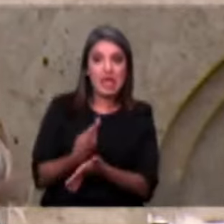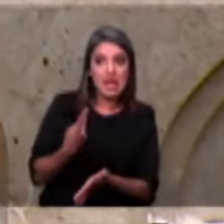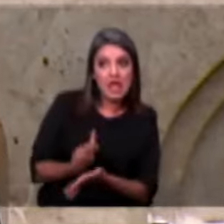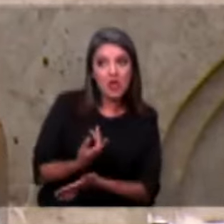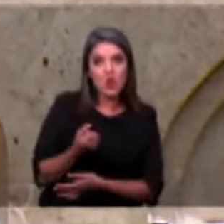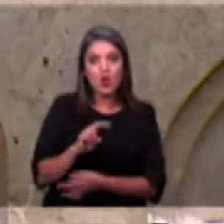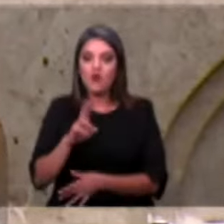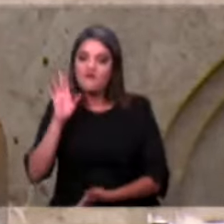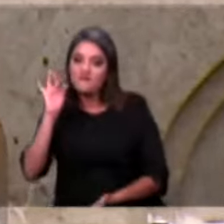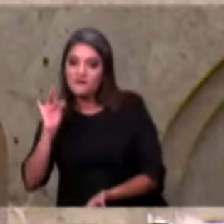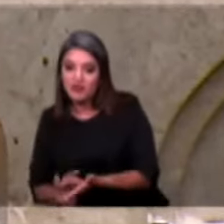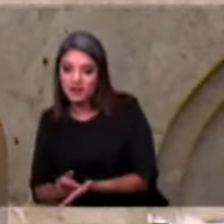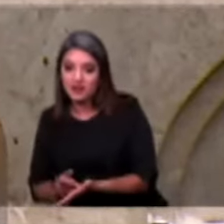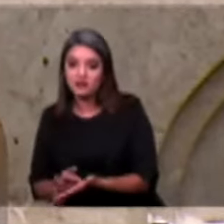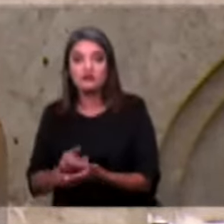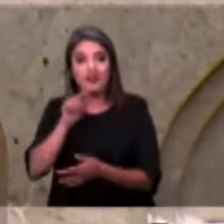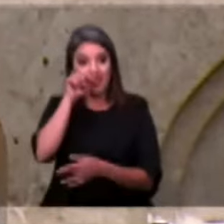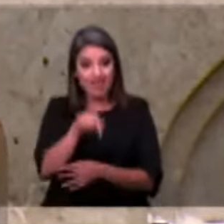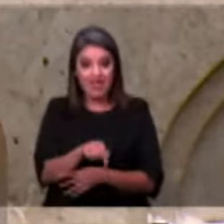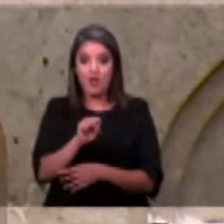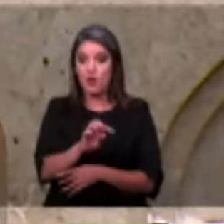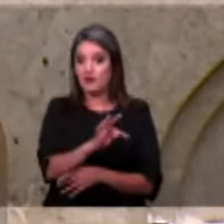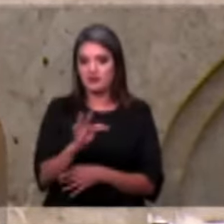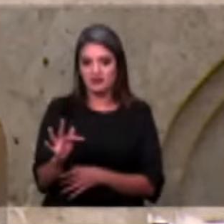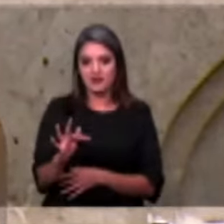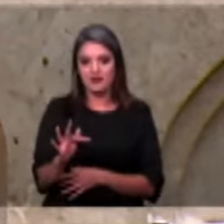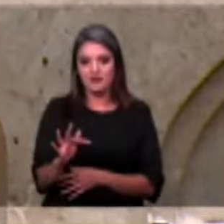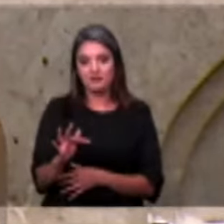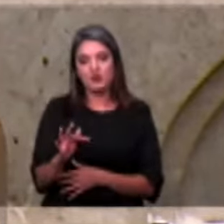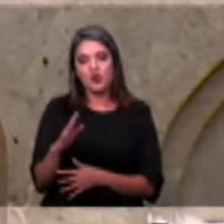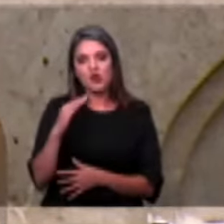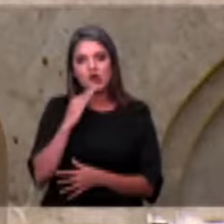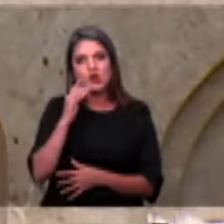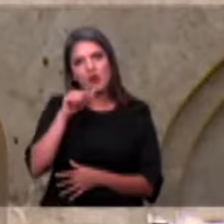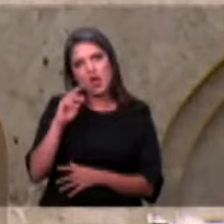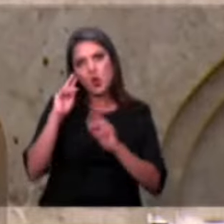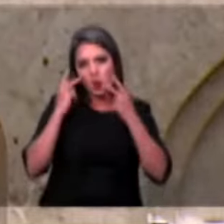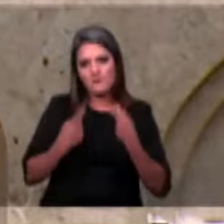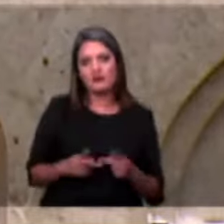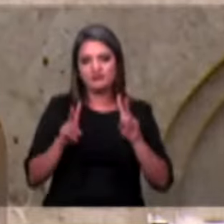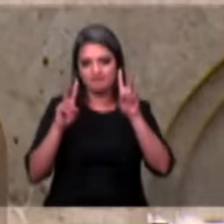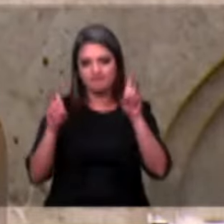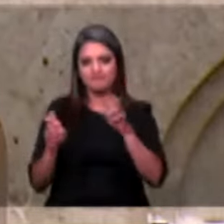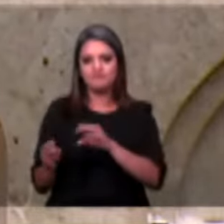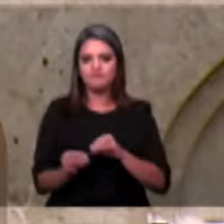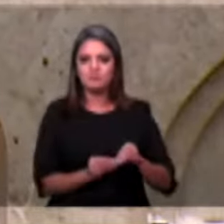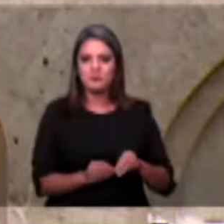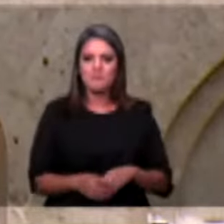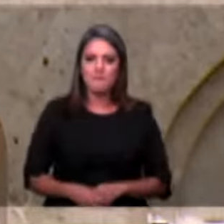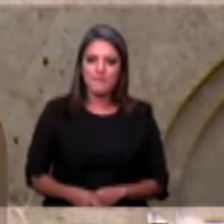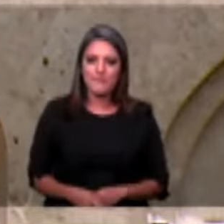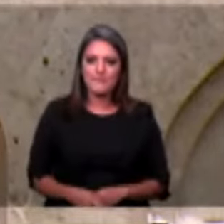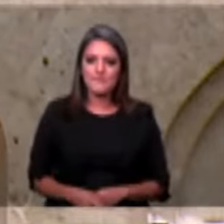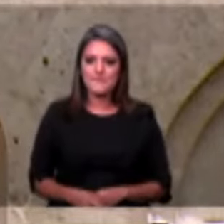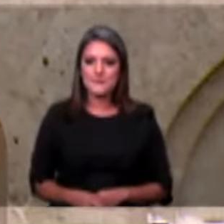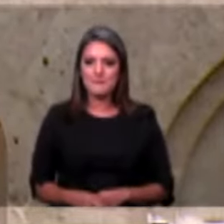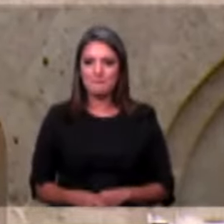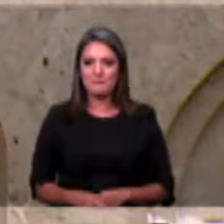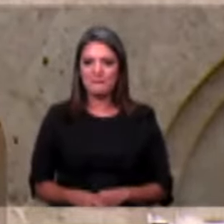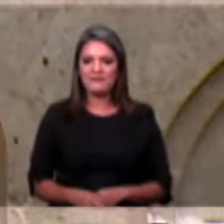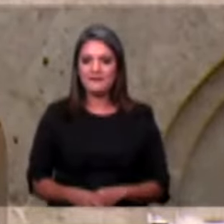verdade, ou como verdade. Isso é humano. Fecho aspas. E de descumprimento de